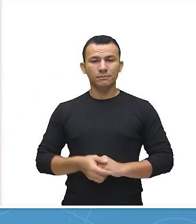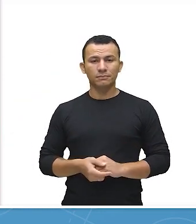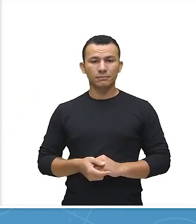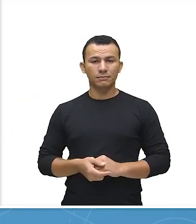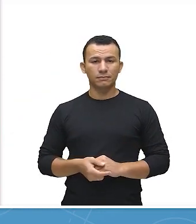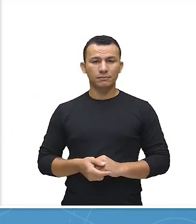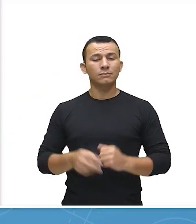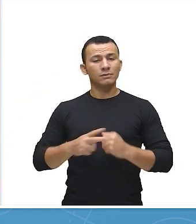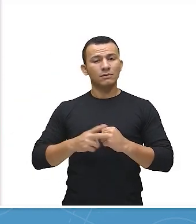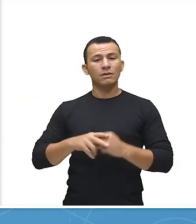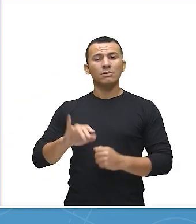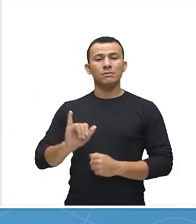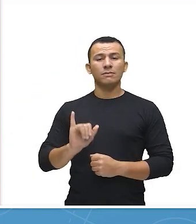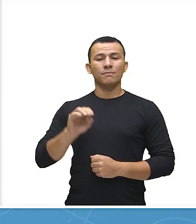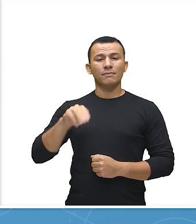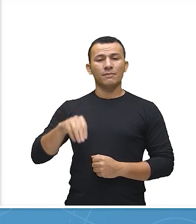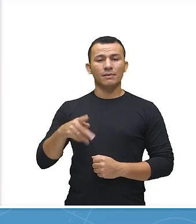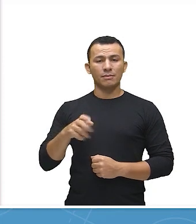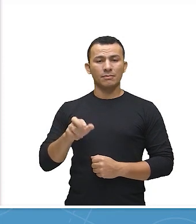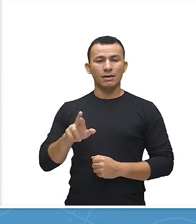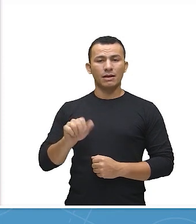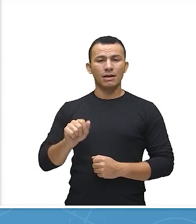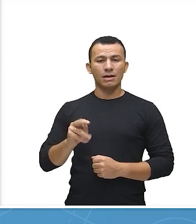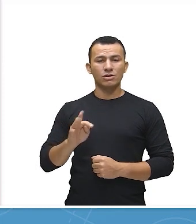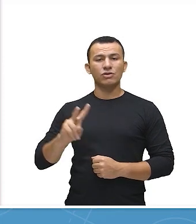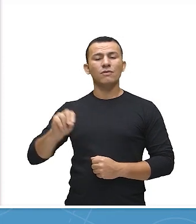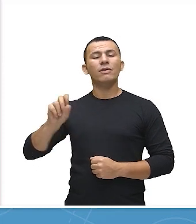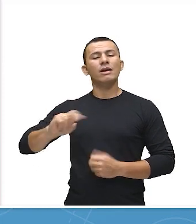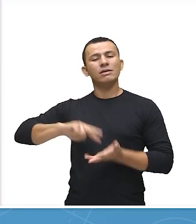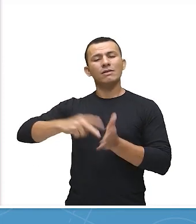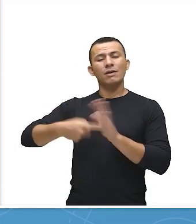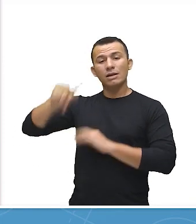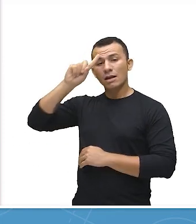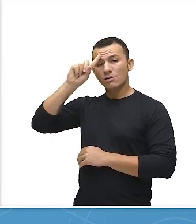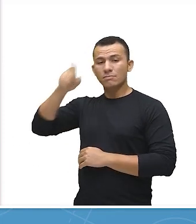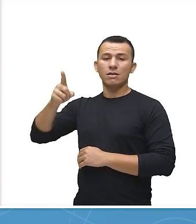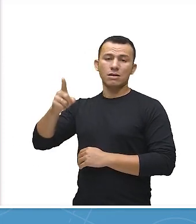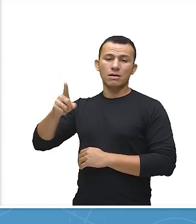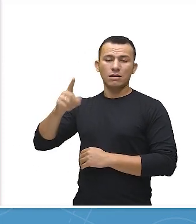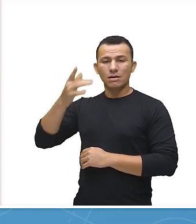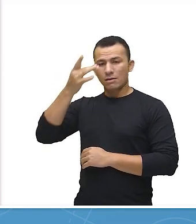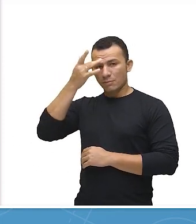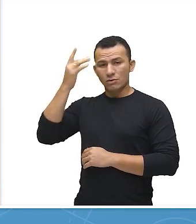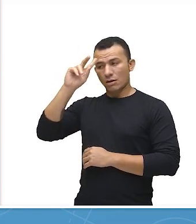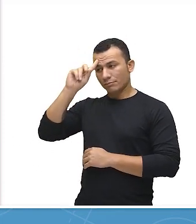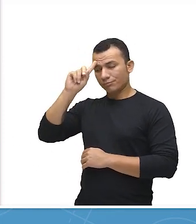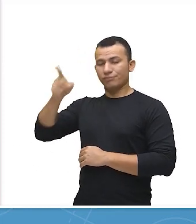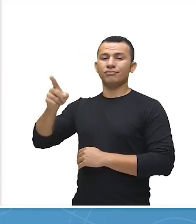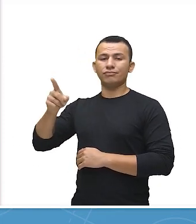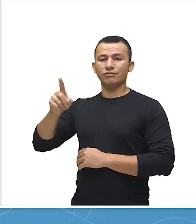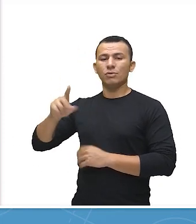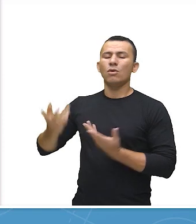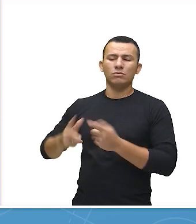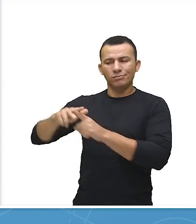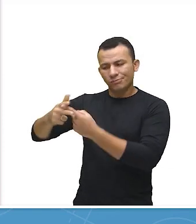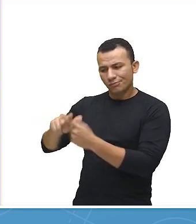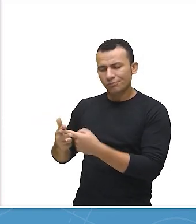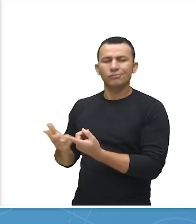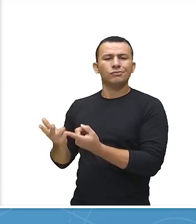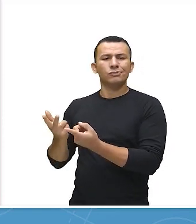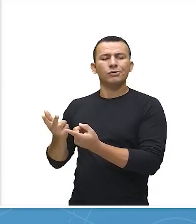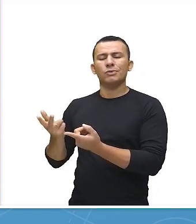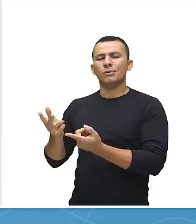verbo imperativo, que ele vai estar dando um comando de ação, né? Para a pessoa executar, seja para montar, seja para